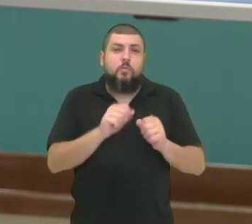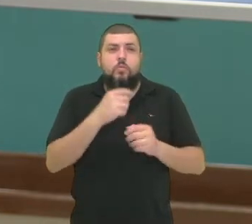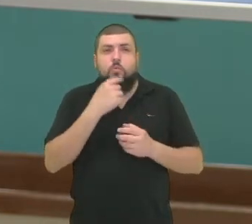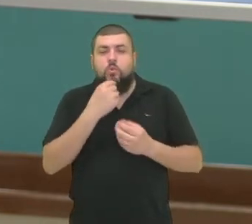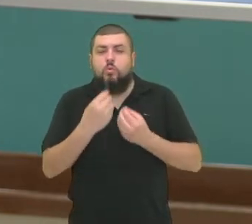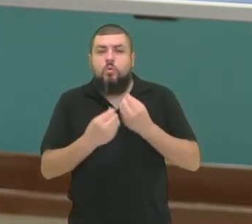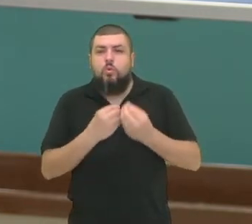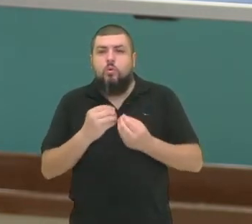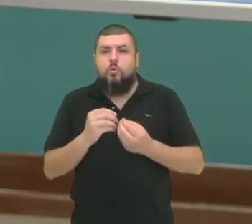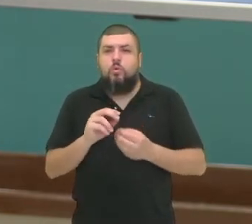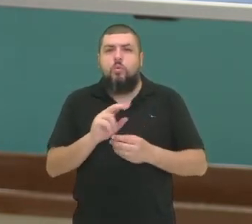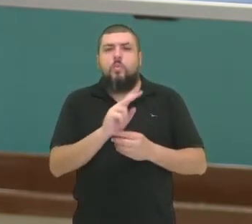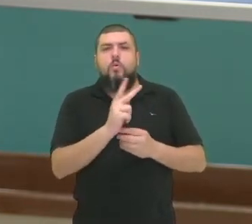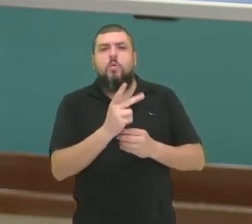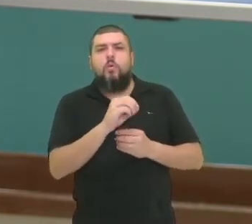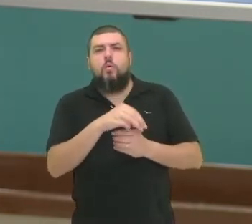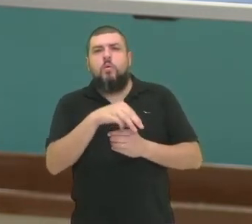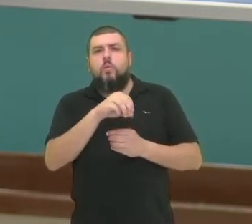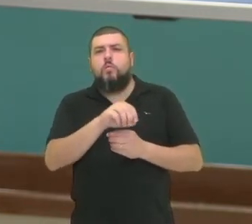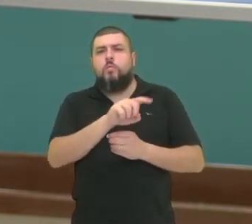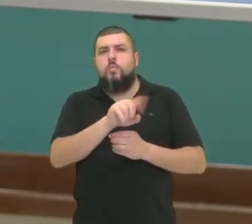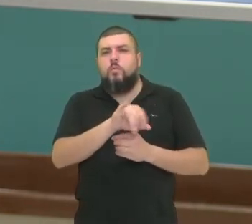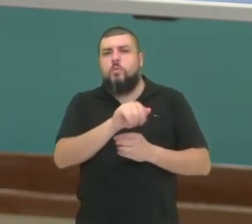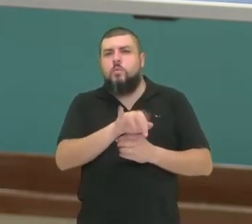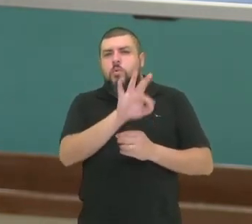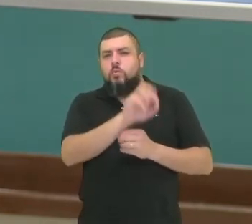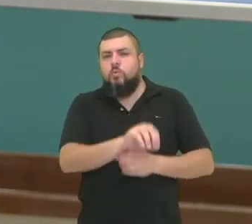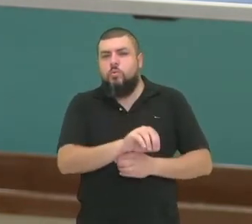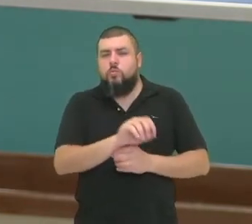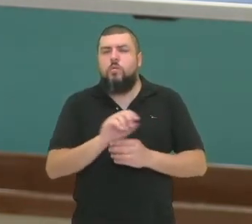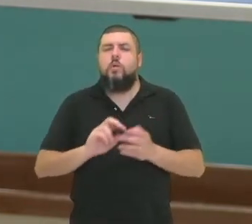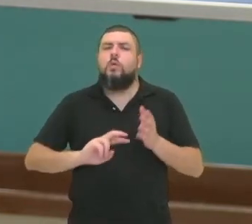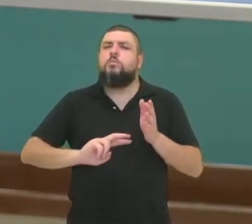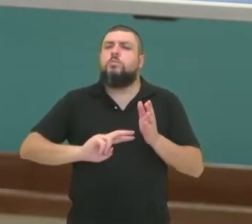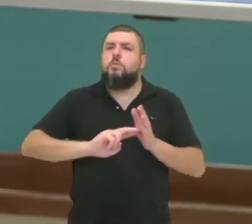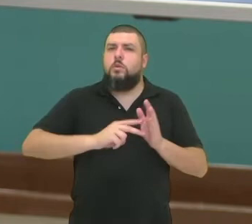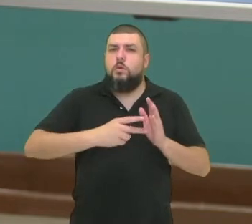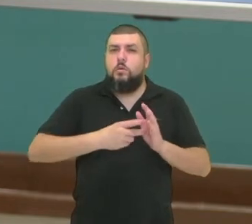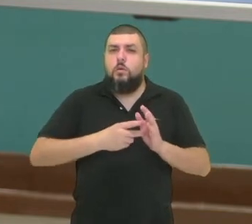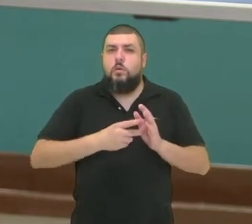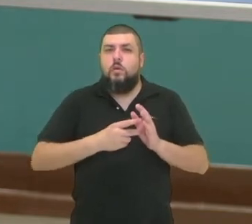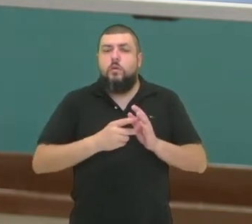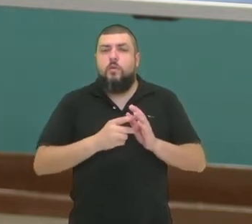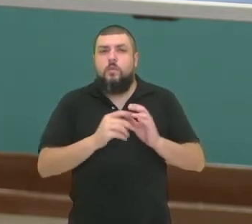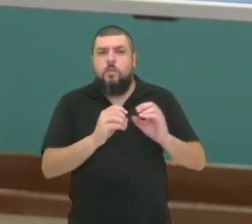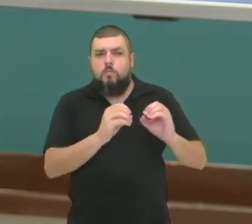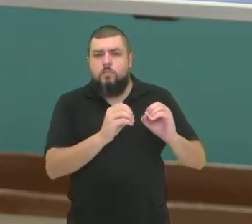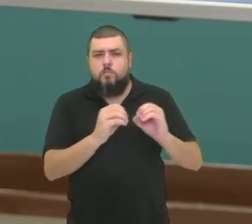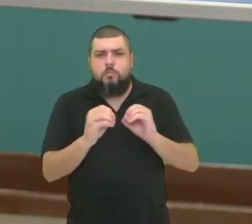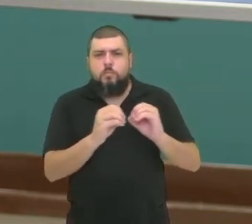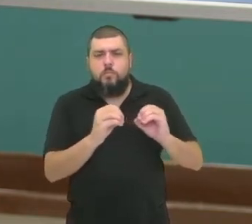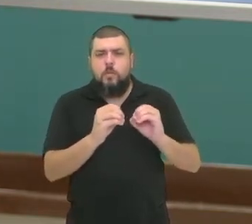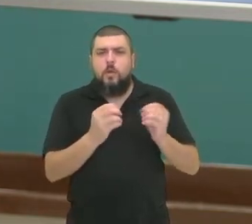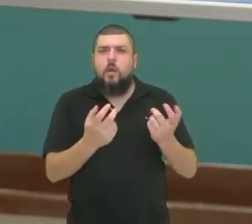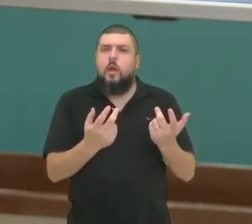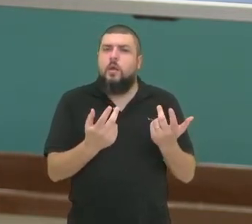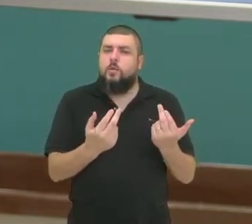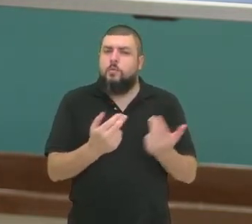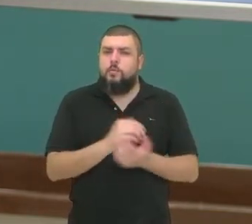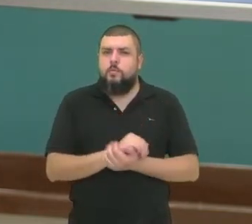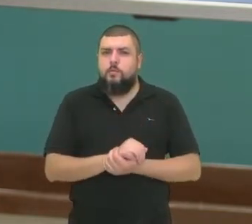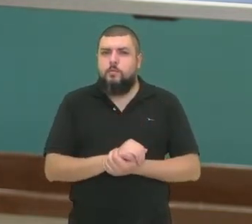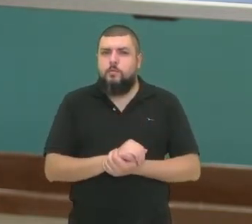homozigoto e heterozigoto. Homo, igual. Observem aqui que nós